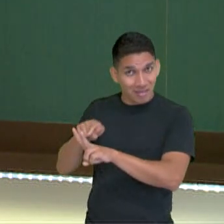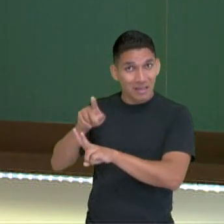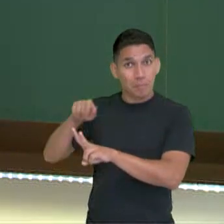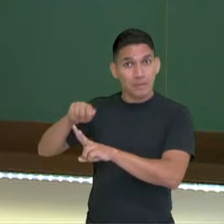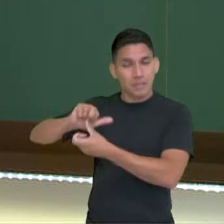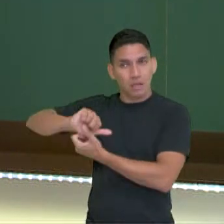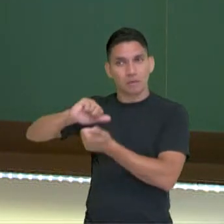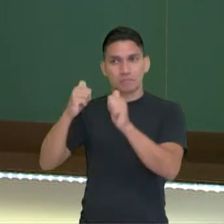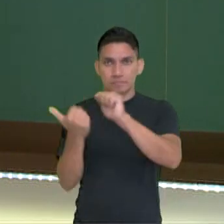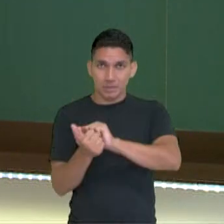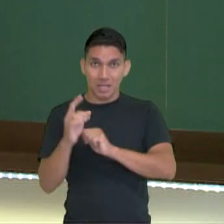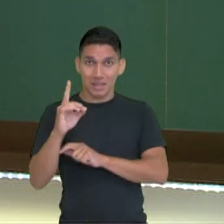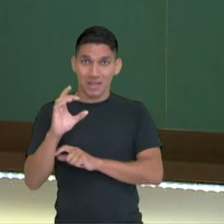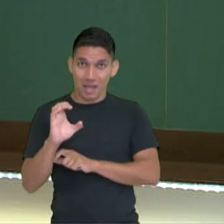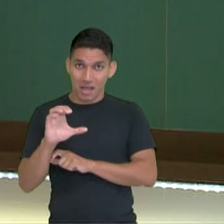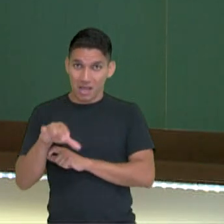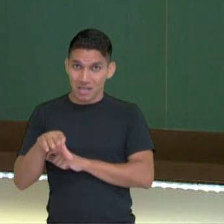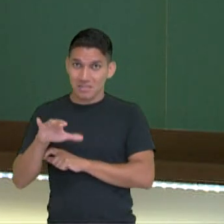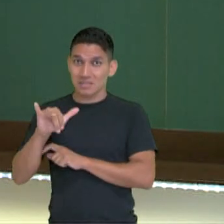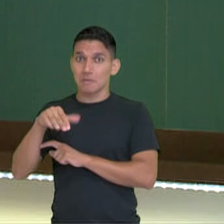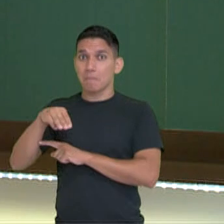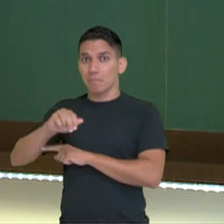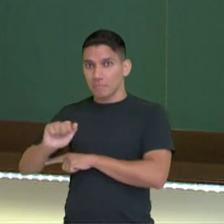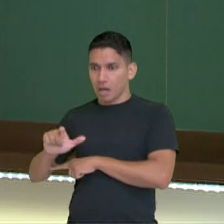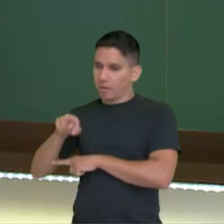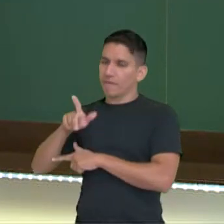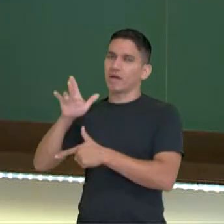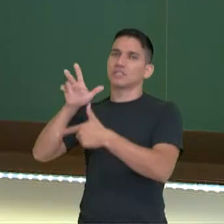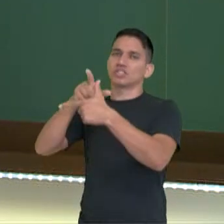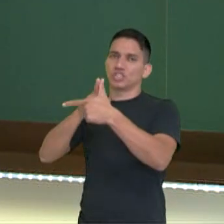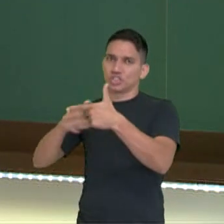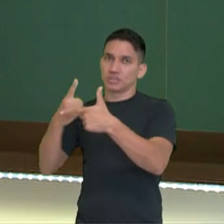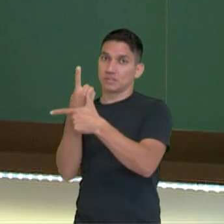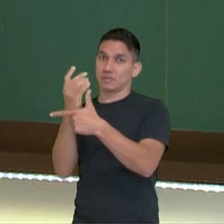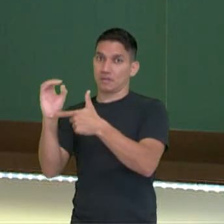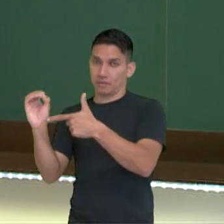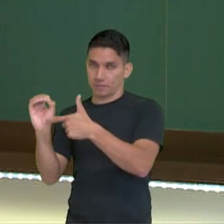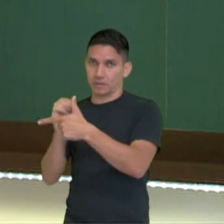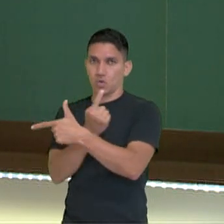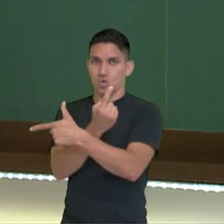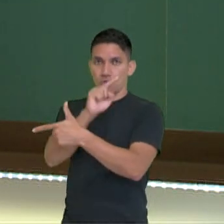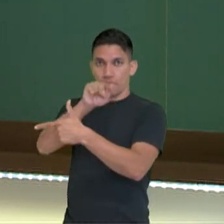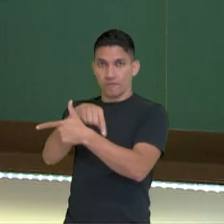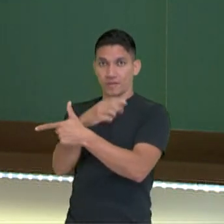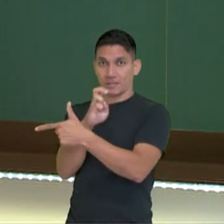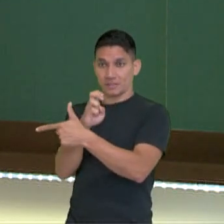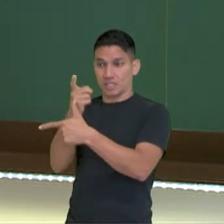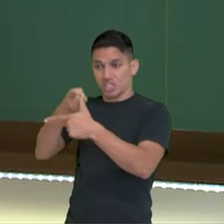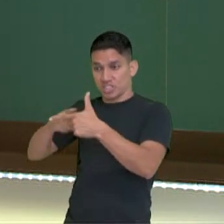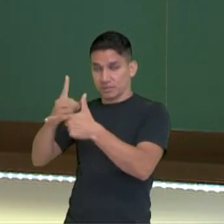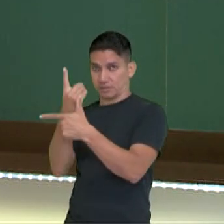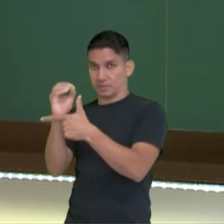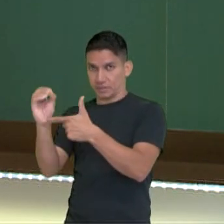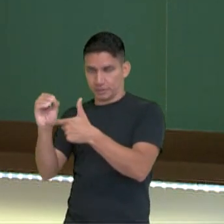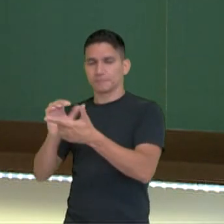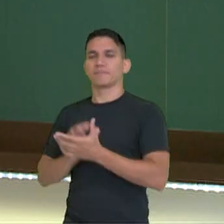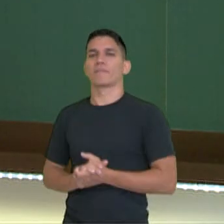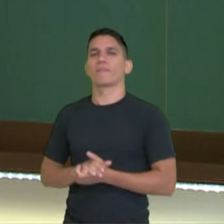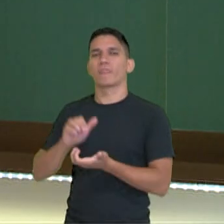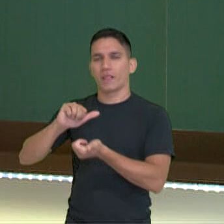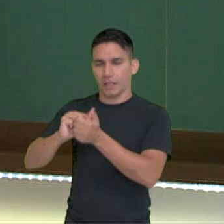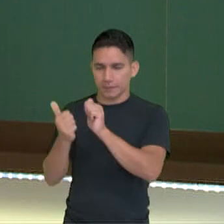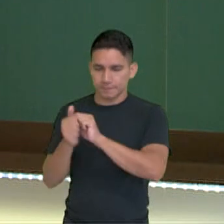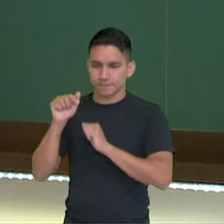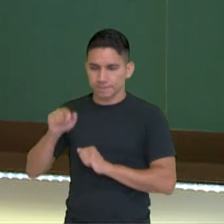forma decimal, ou seja, a gente vai dividir por 100 isso daqui, deixando na forma decimal, e ele é resgatado ao final de